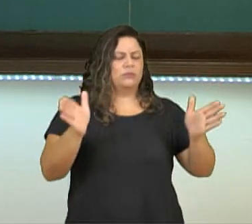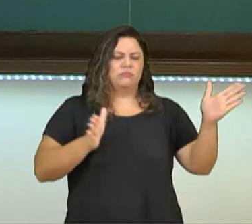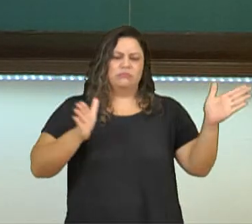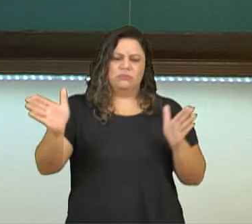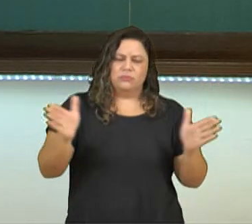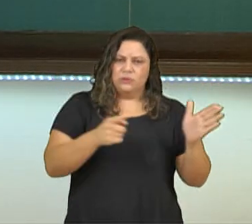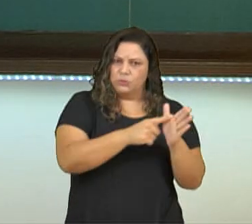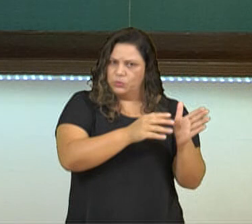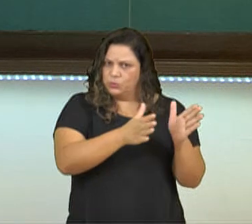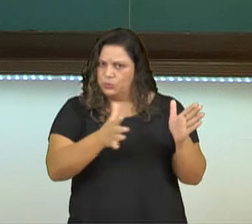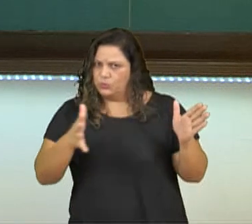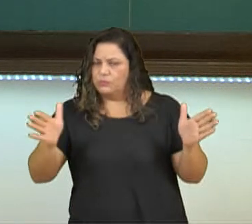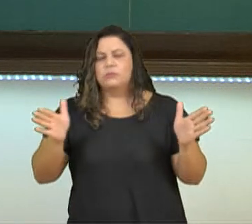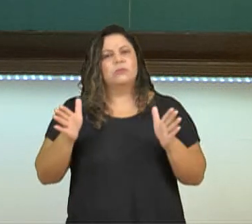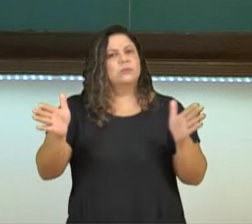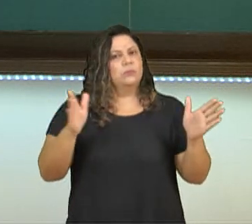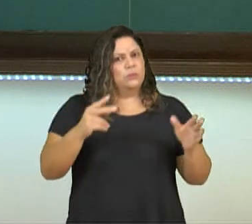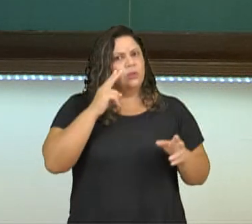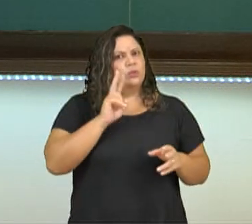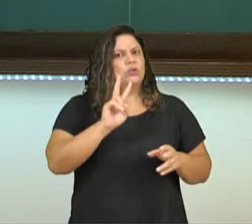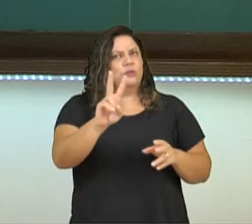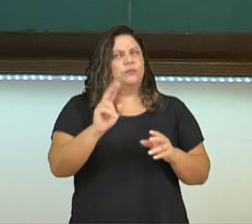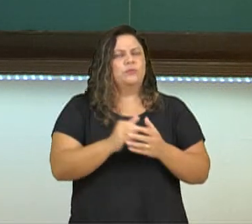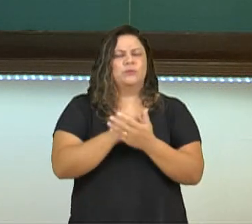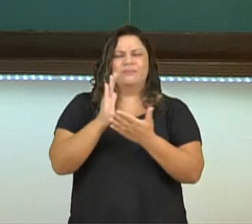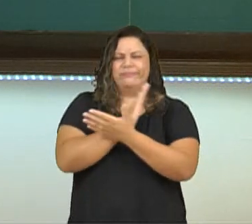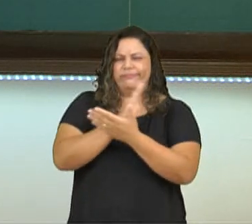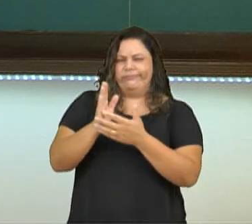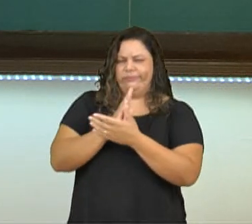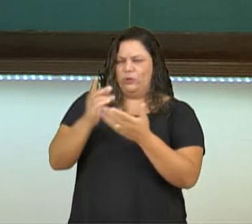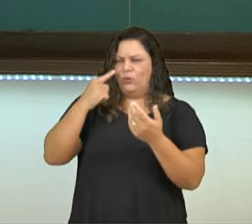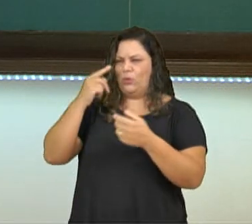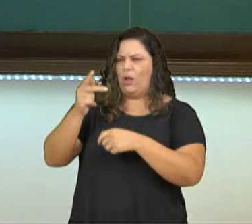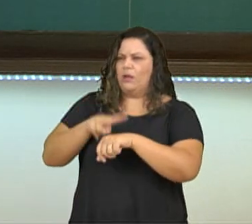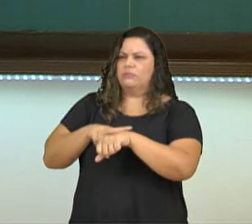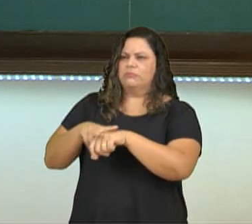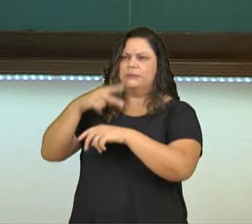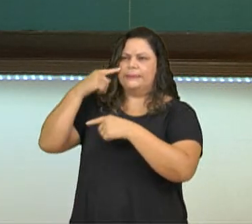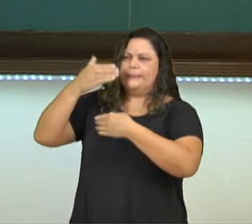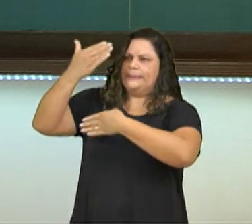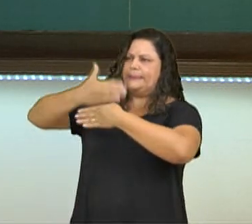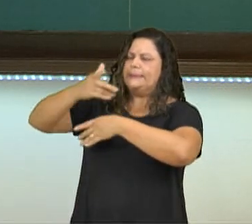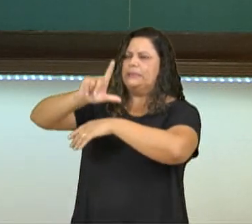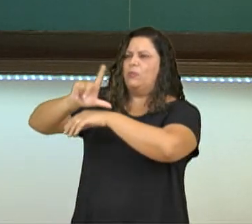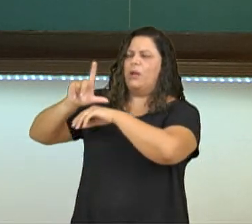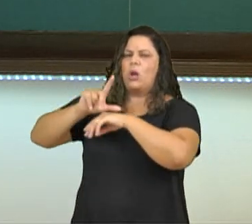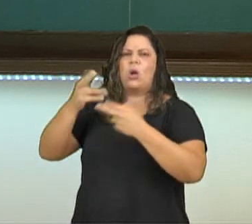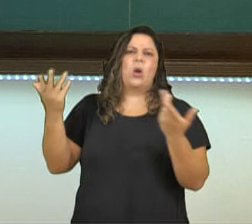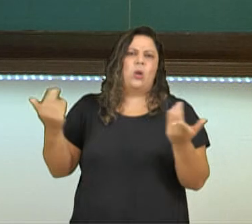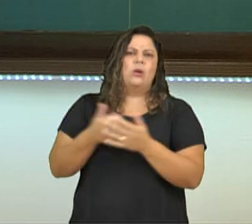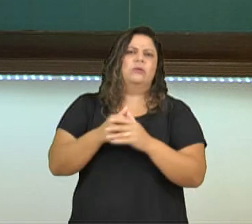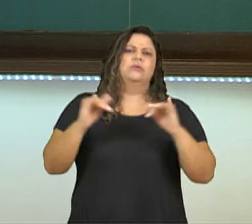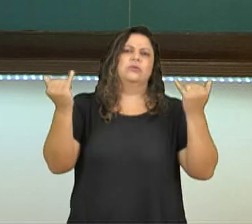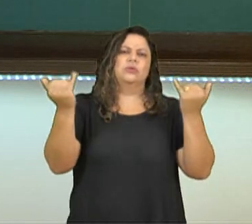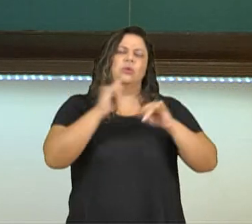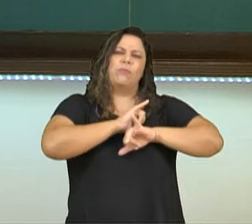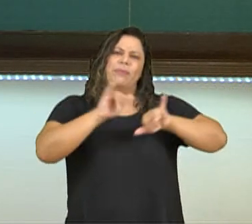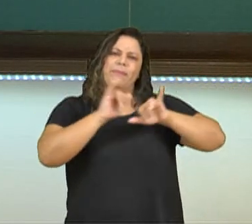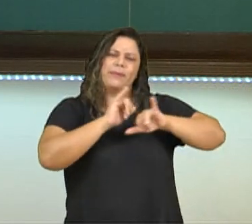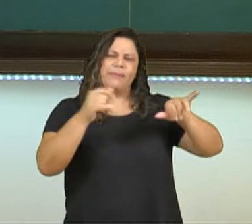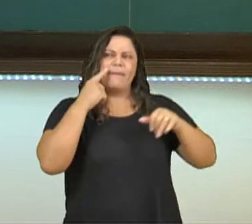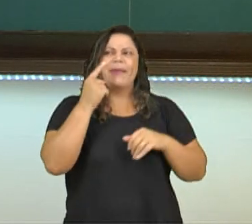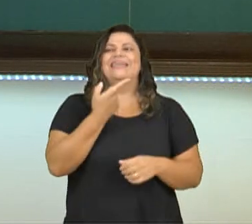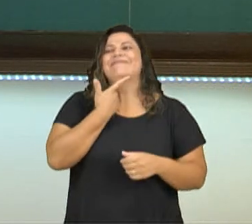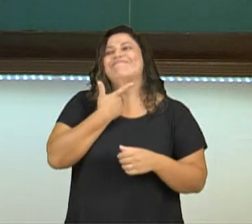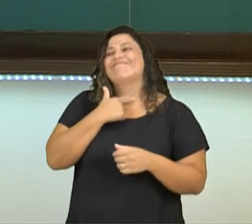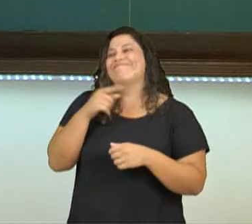dessas. Todos nós já vimos algo em alguma vitrine de loja ou em alguma propaganda de televisão e sentimos vontade de comprar